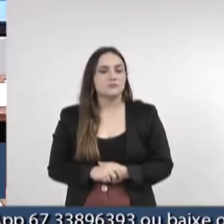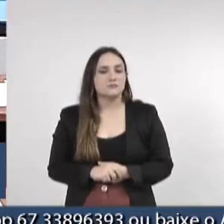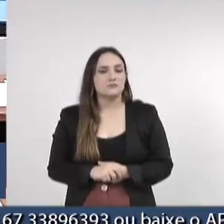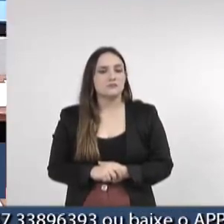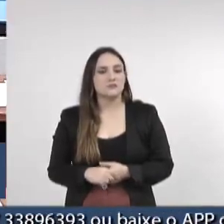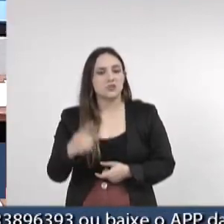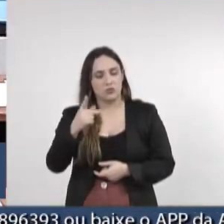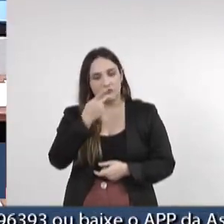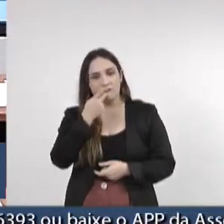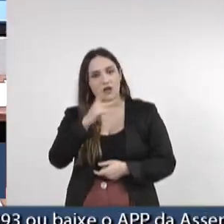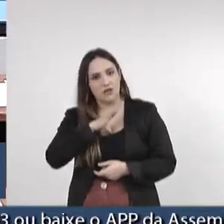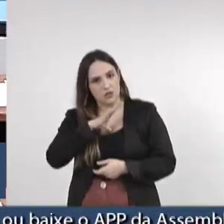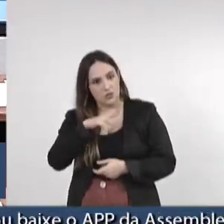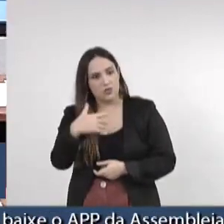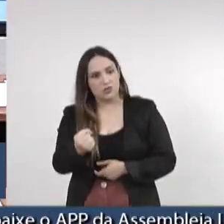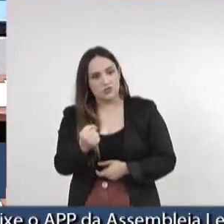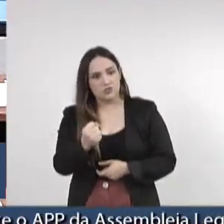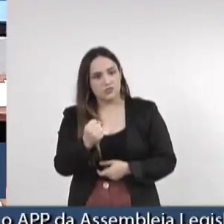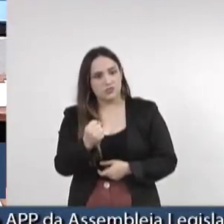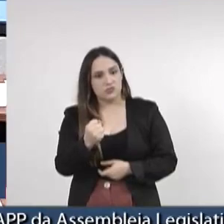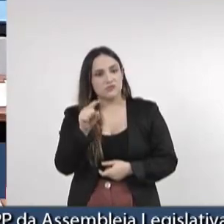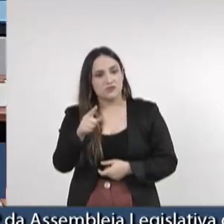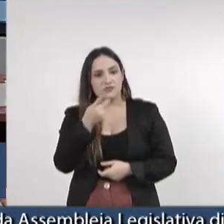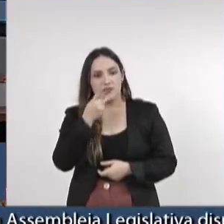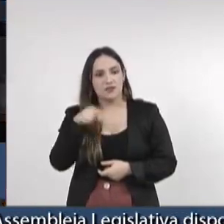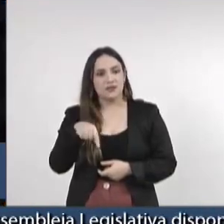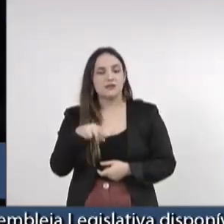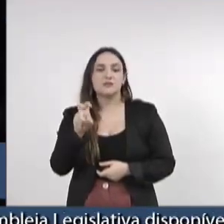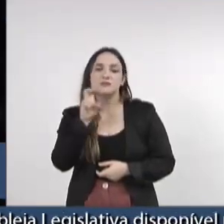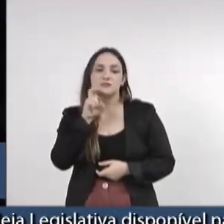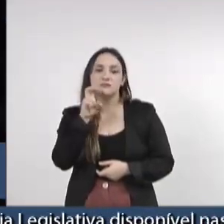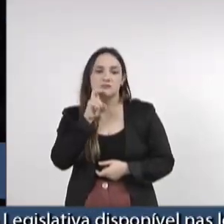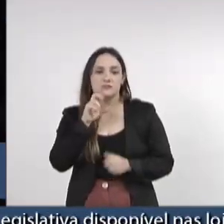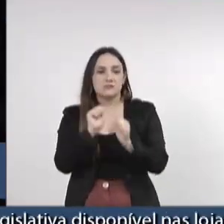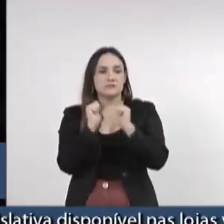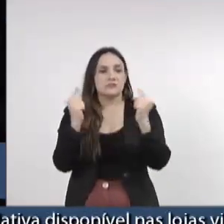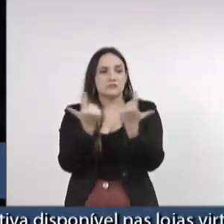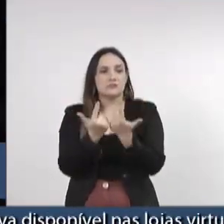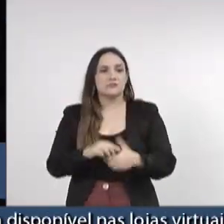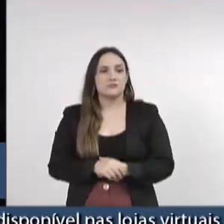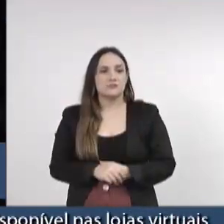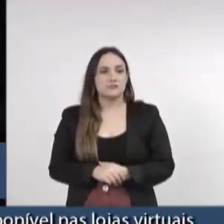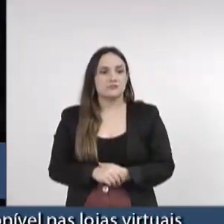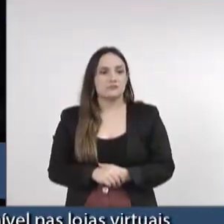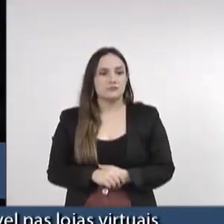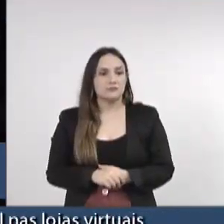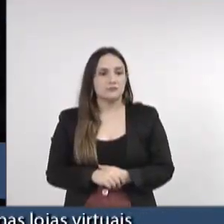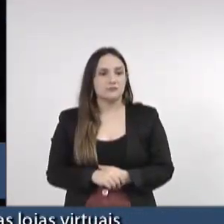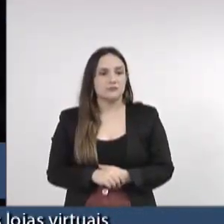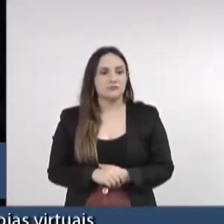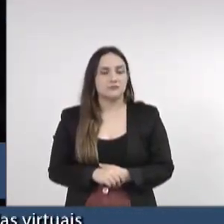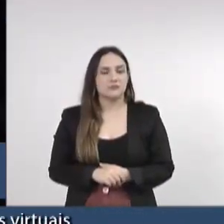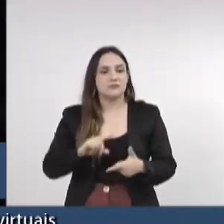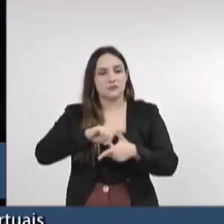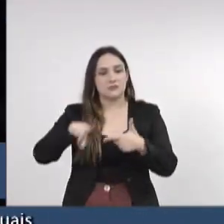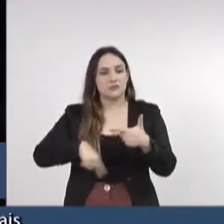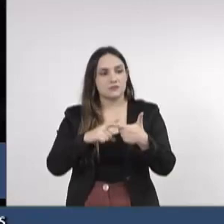me permite uma parte? Pois não, deputado Zeca do PT. Rapidamente, Coronel Davi, primeiro para cumprimentá-lo